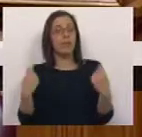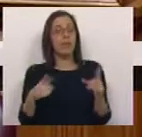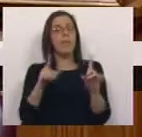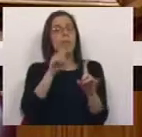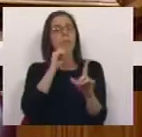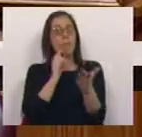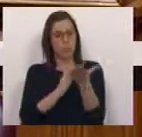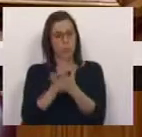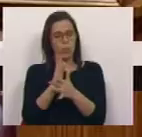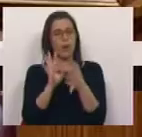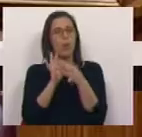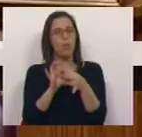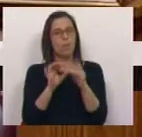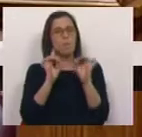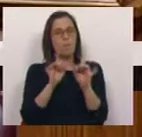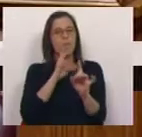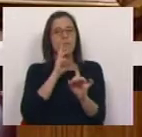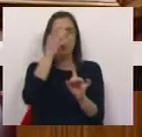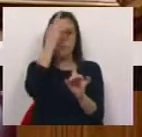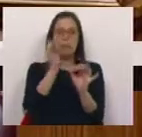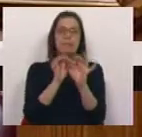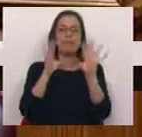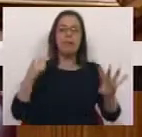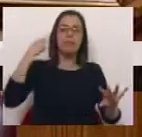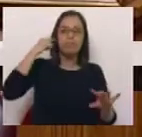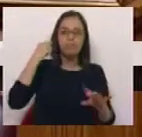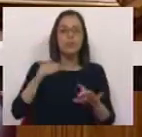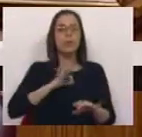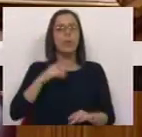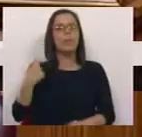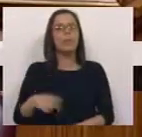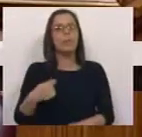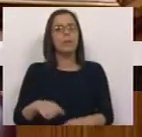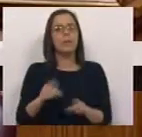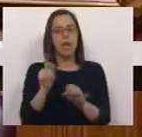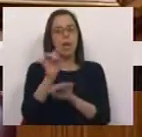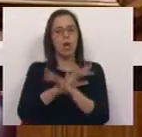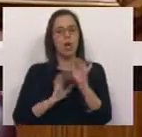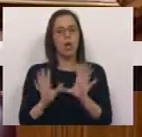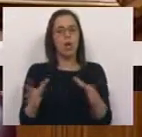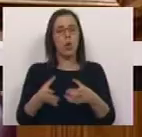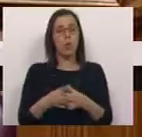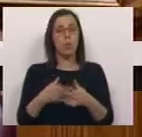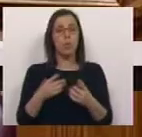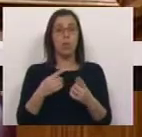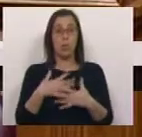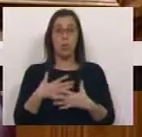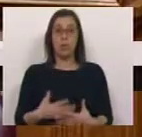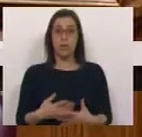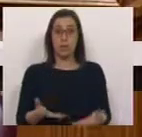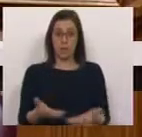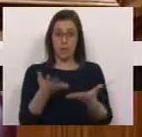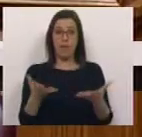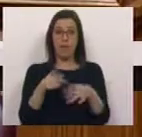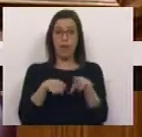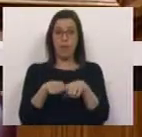podemos continuar a contar com comentários como aquele que ouvimos do Sr. Presidente do Eurogrupo, que não se cansou, aliás, de incentivar